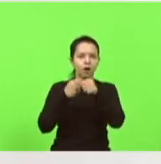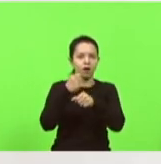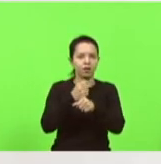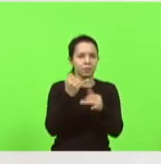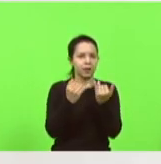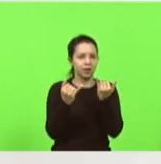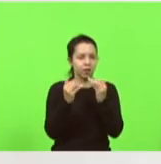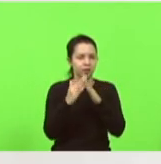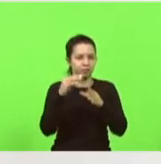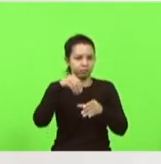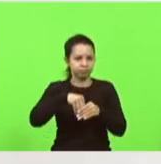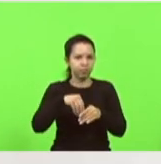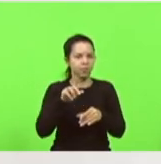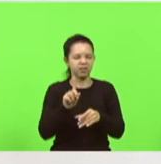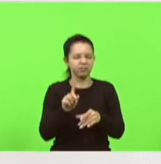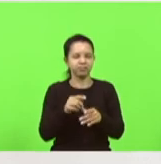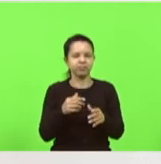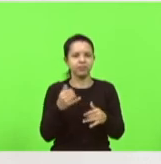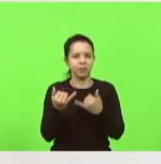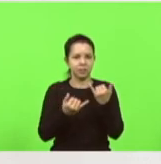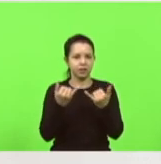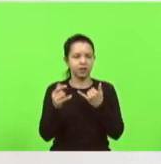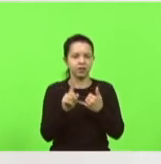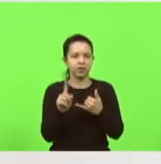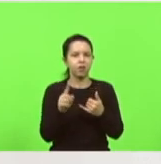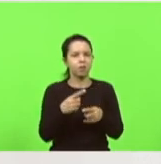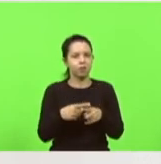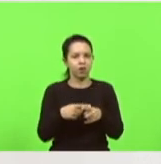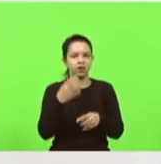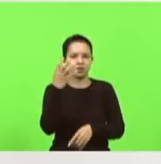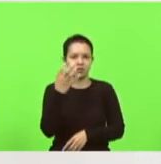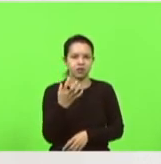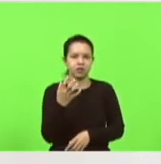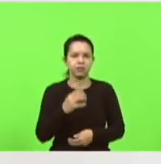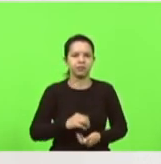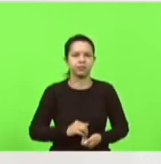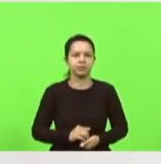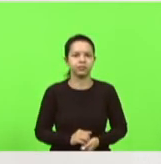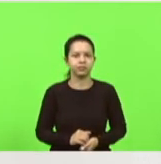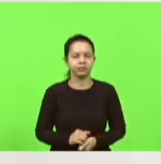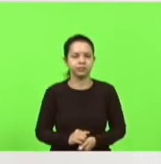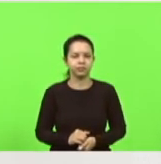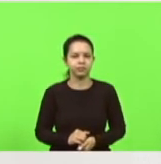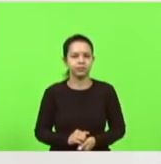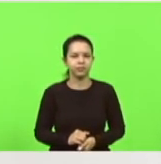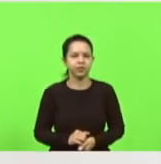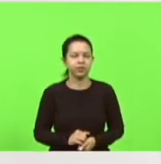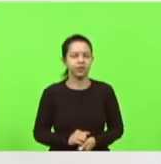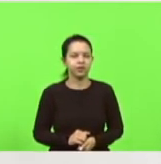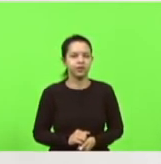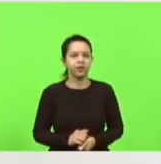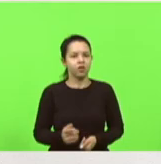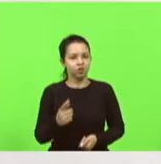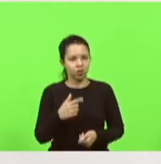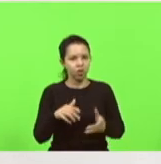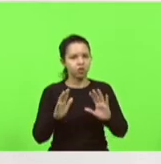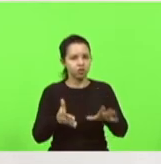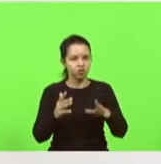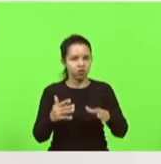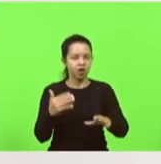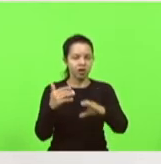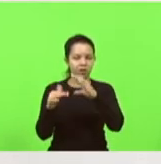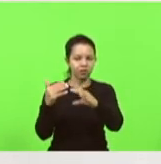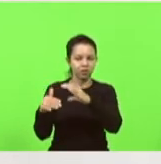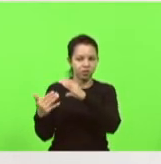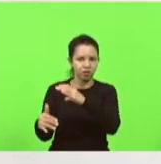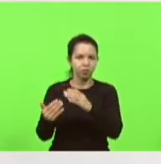mas não, né, não vamos brincar com isso, não, que isso é coisa muito séria, né. E também nós enviamos diversos pedidos de informação